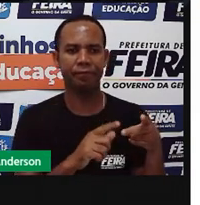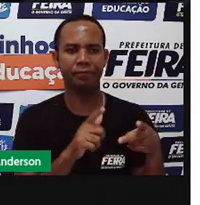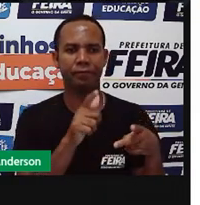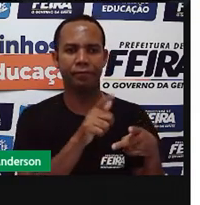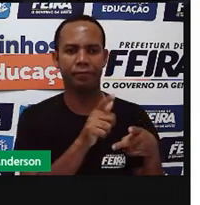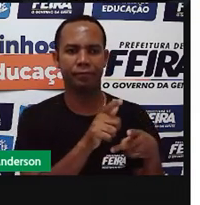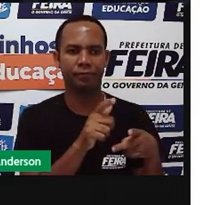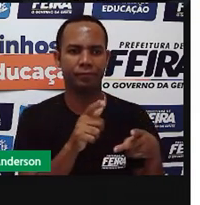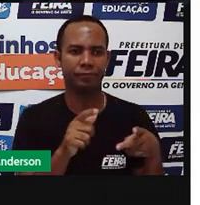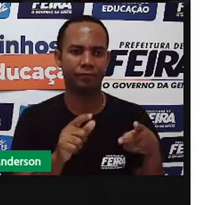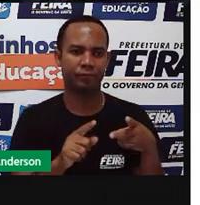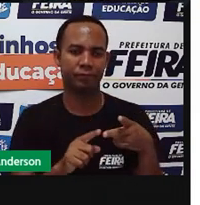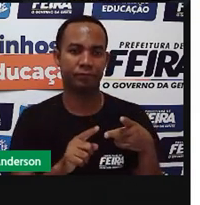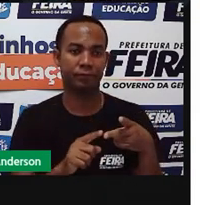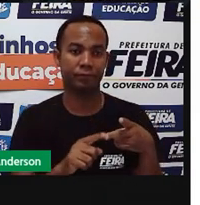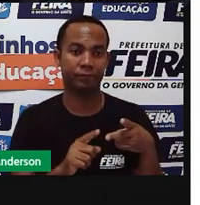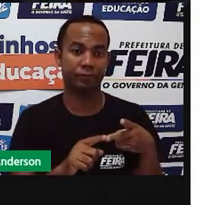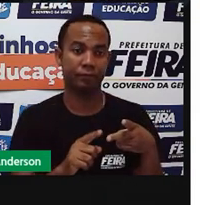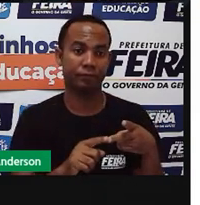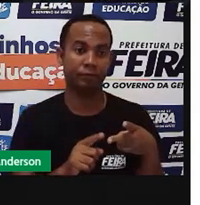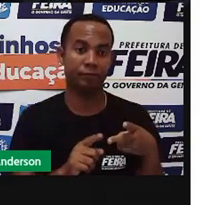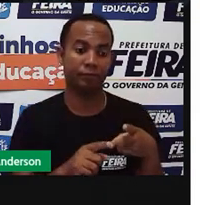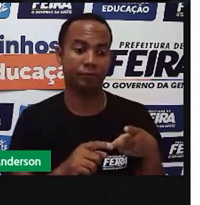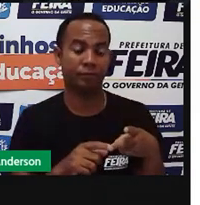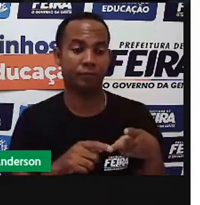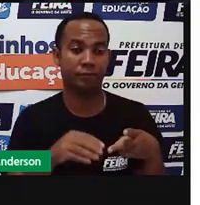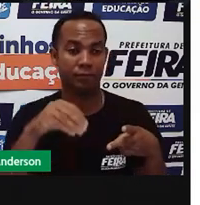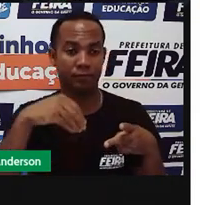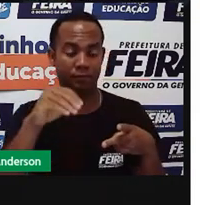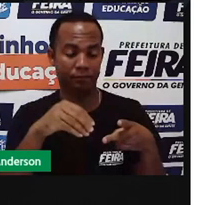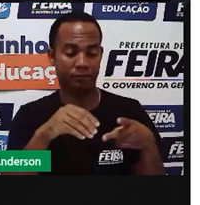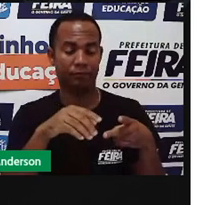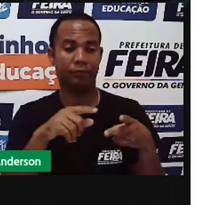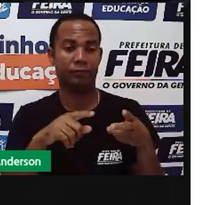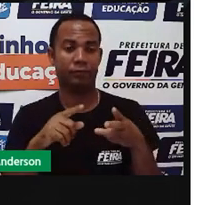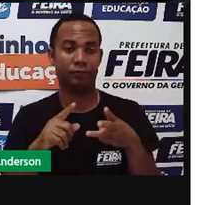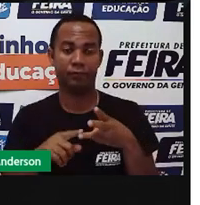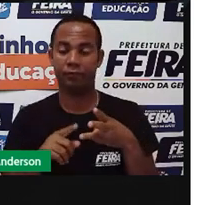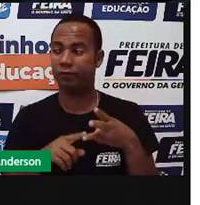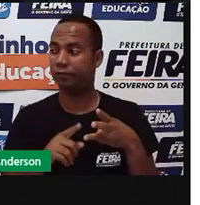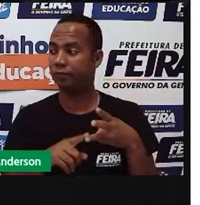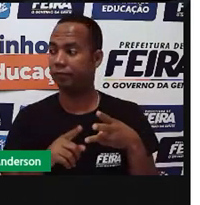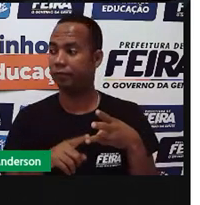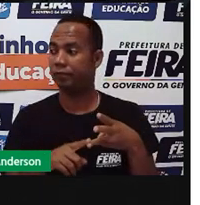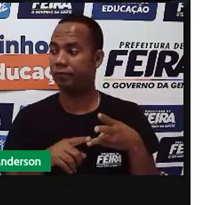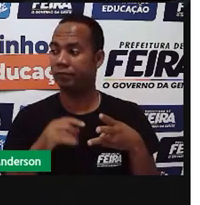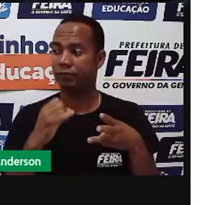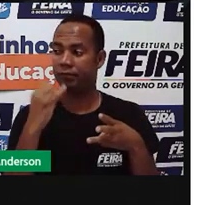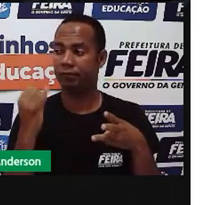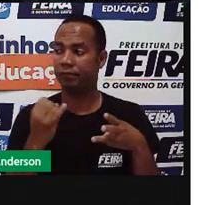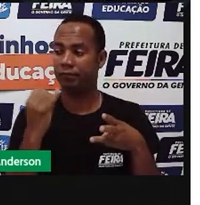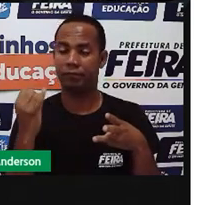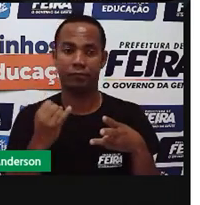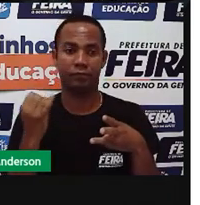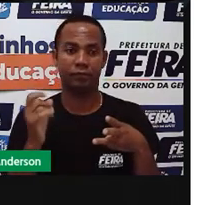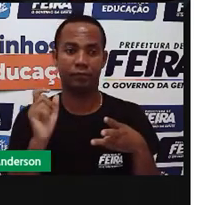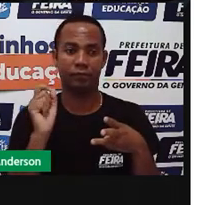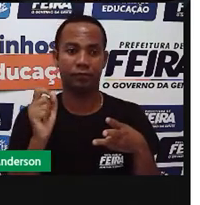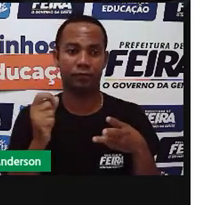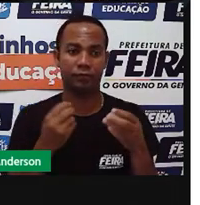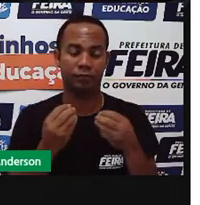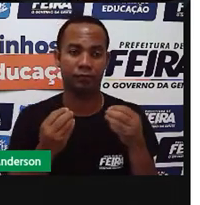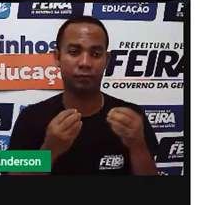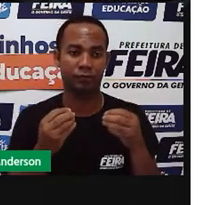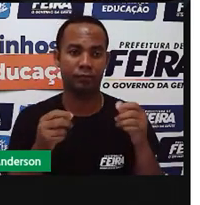guardanapo. O outro, o plástico. E no outro, o alumínio. O importante é que